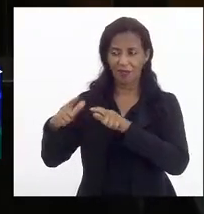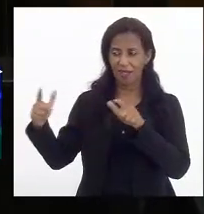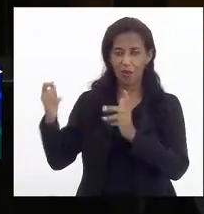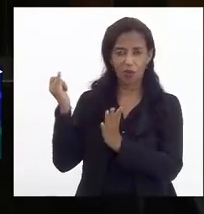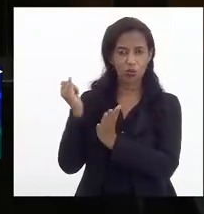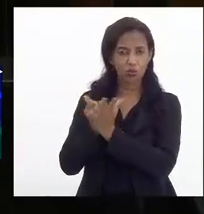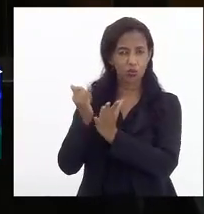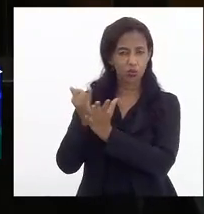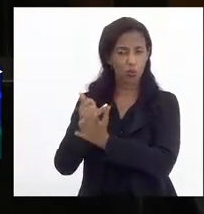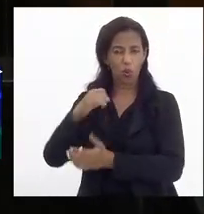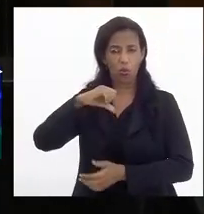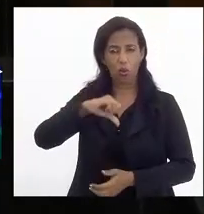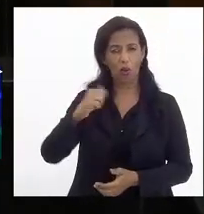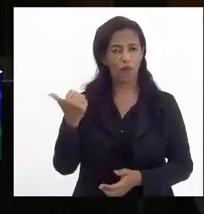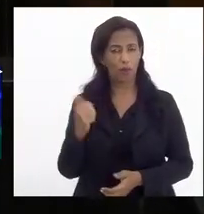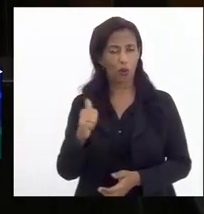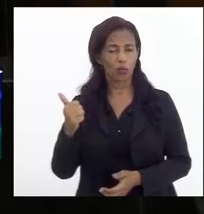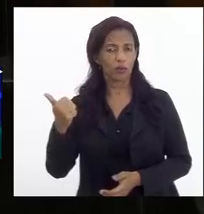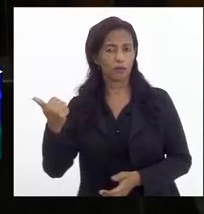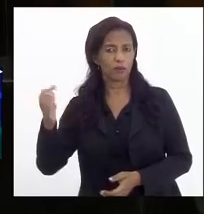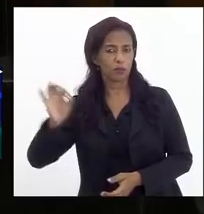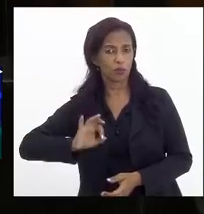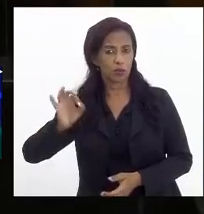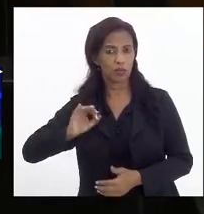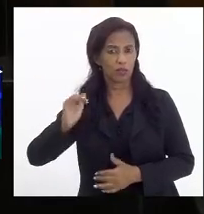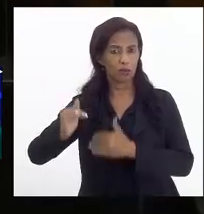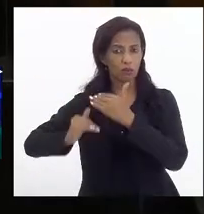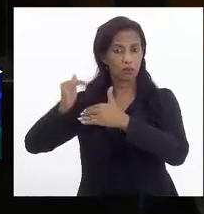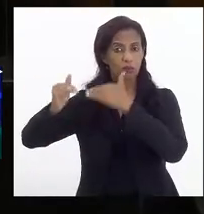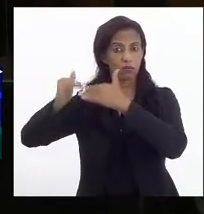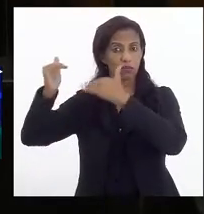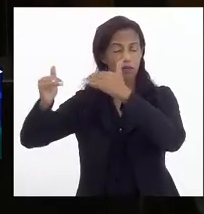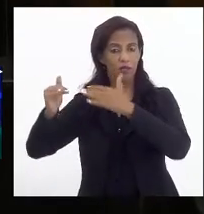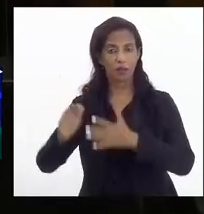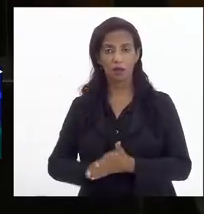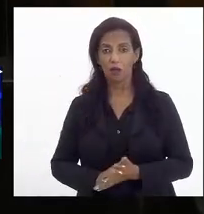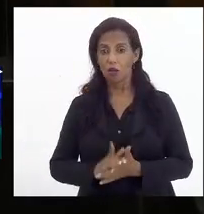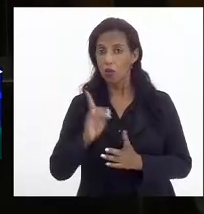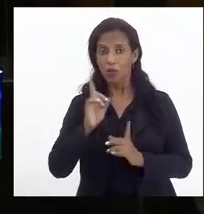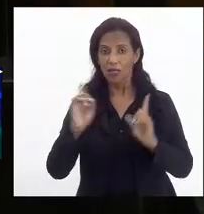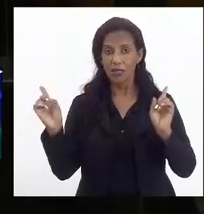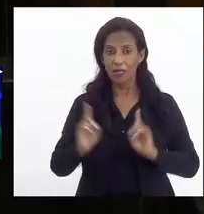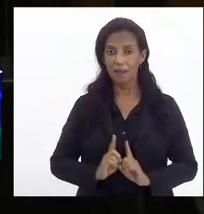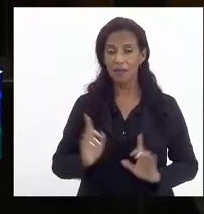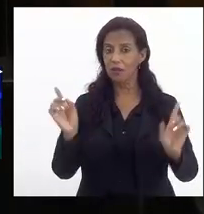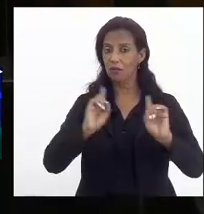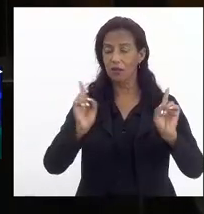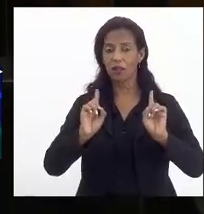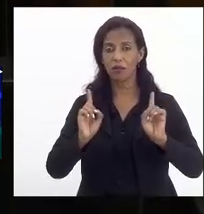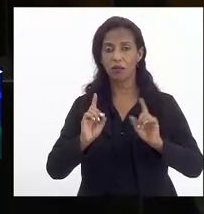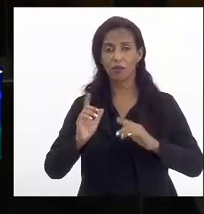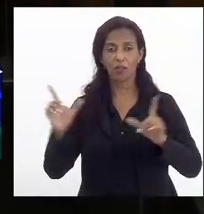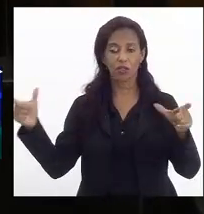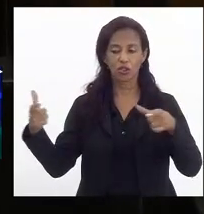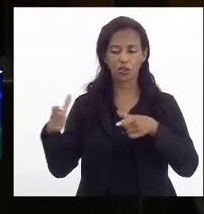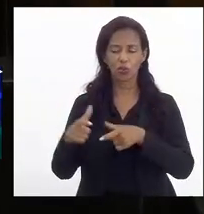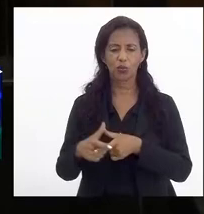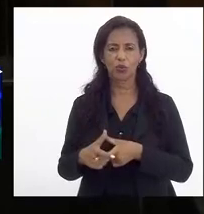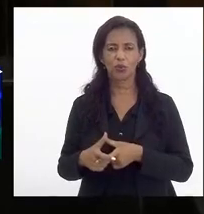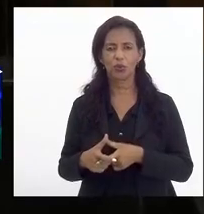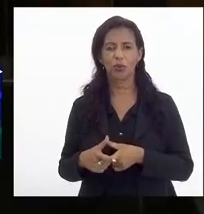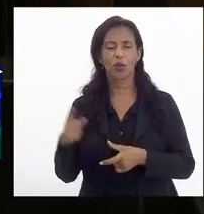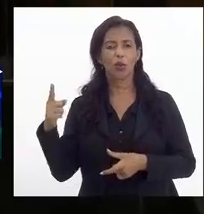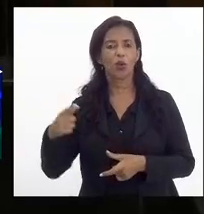altíssimas nove dez onze por cento e o crescimento e diminuir não entrar em depressão Econômica vai devolver o crescimento né o